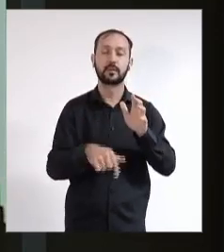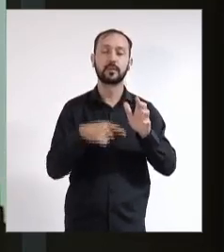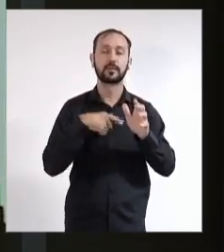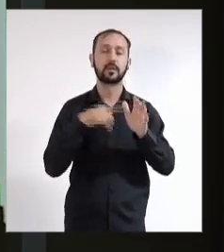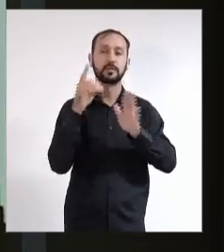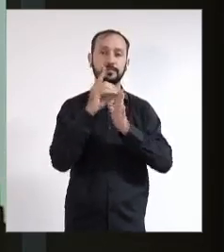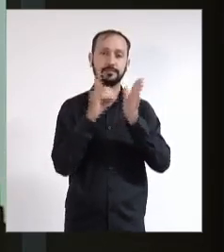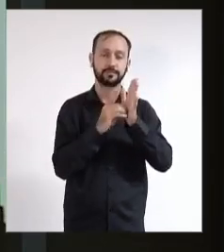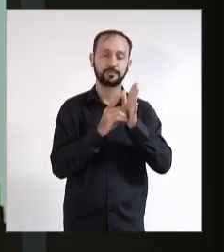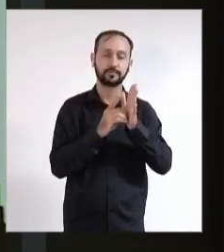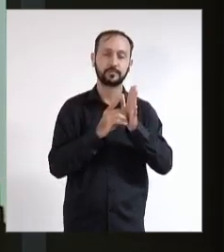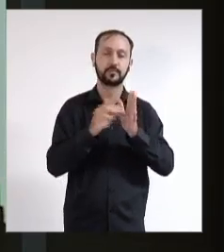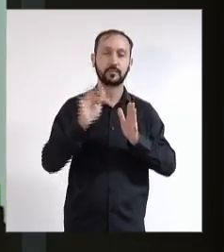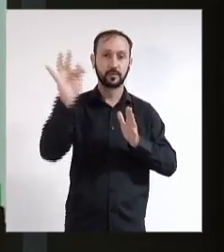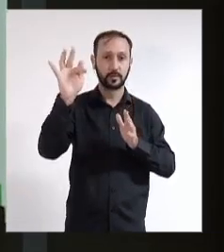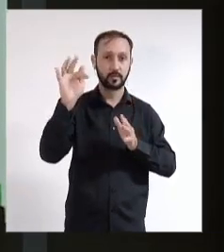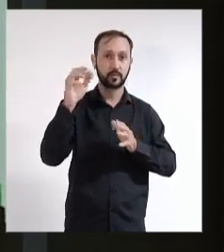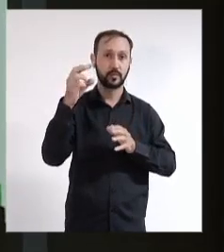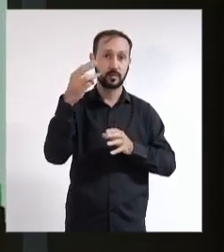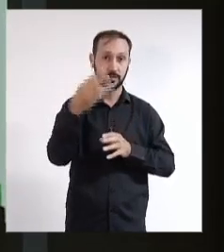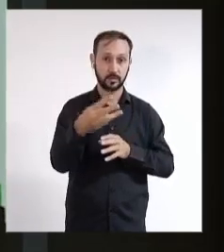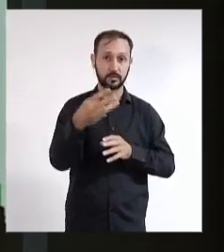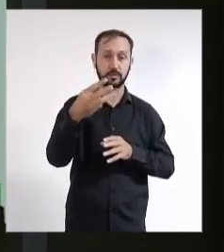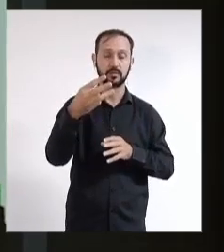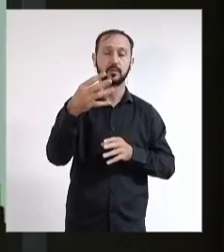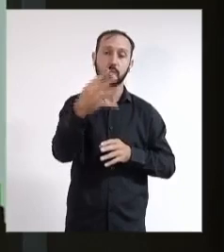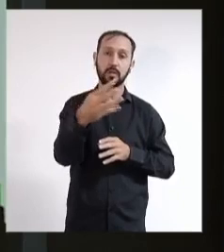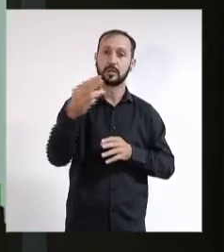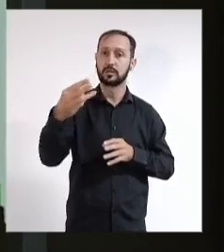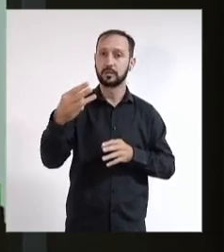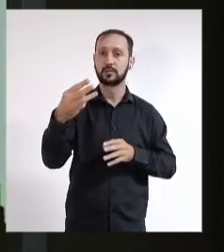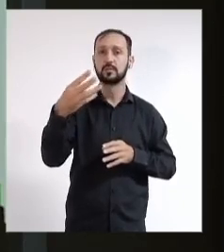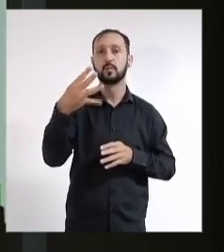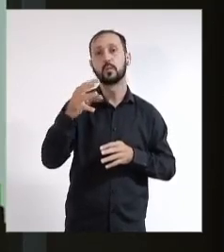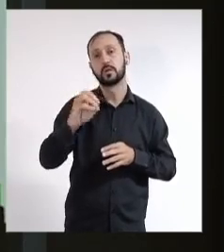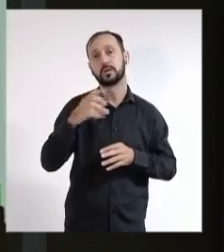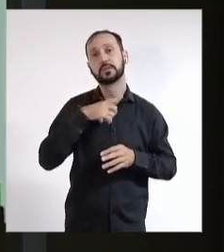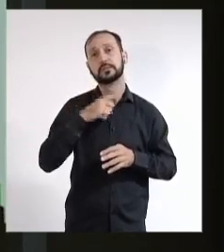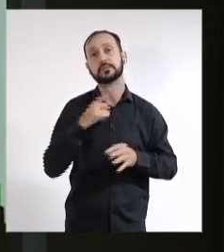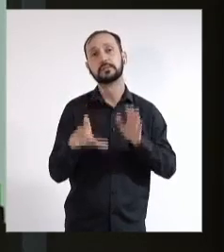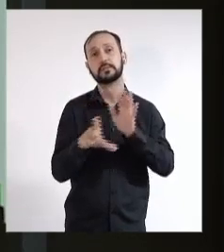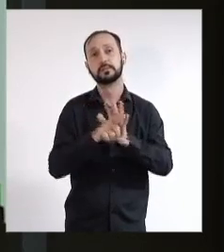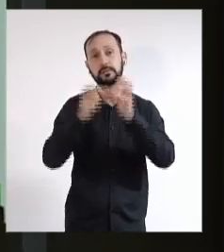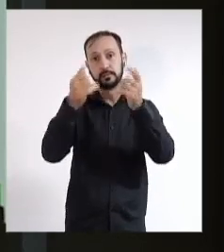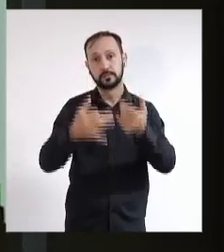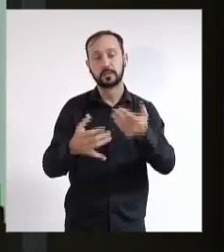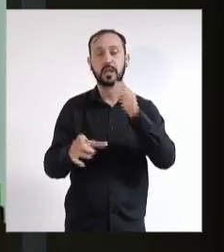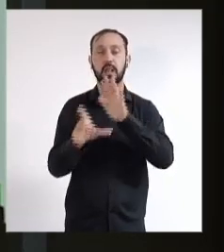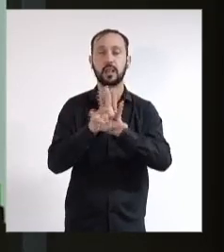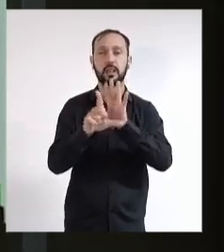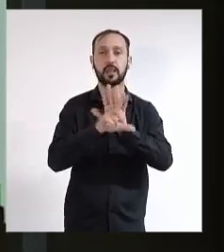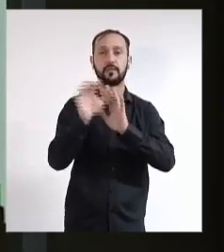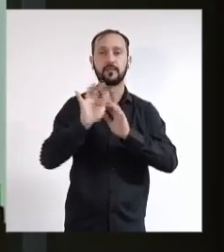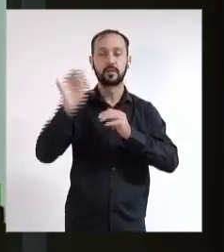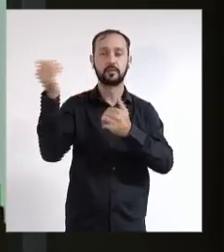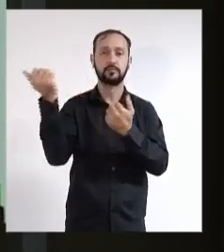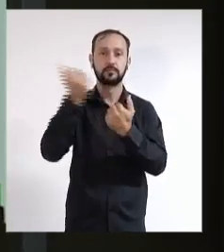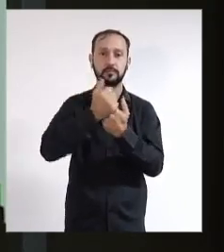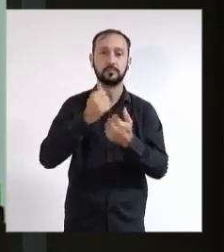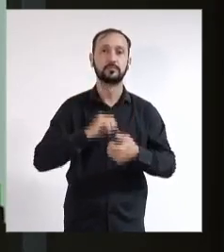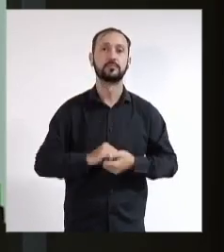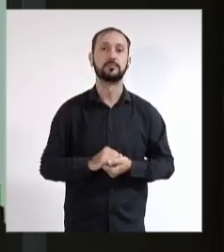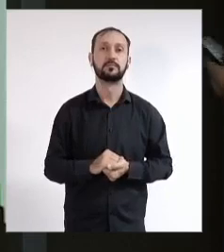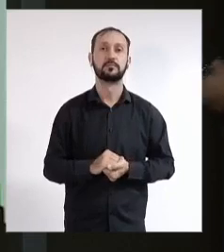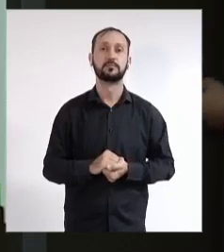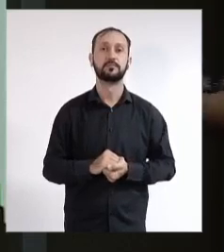decreto federal 43 40 é o que regulamenta um primeiro momento a a a lei federal tá então ele vai falar um